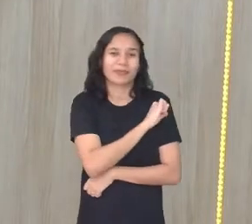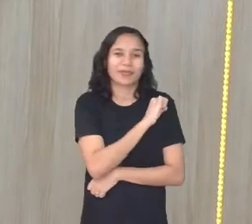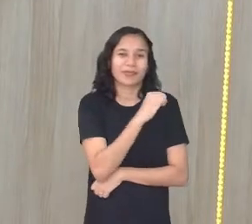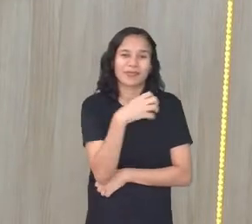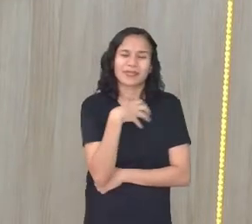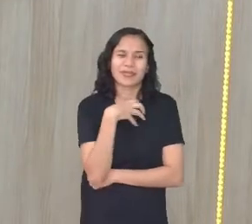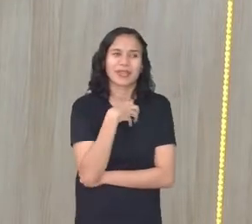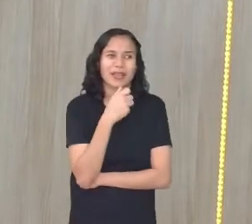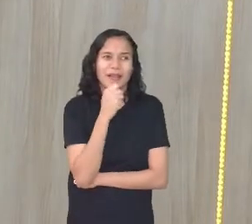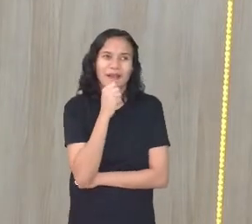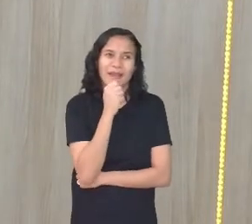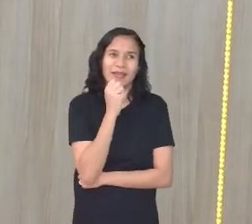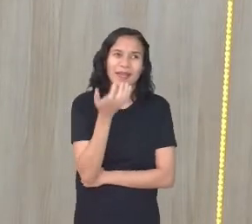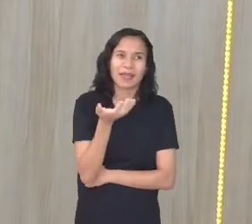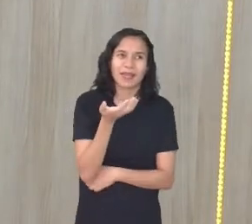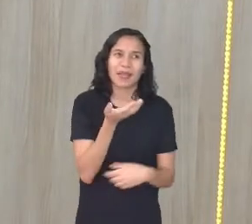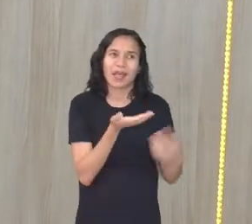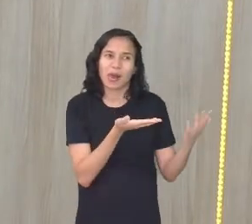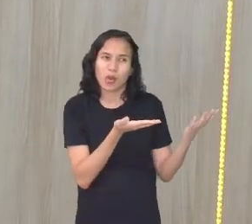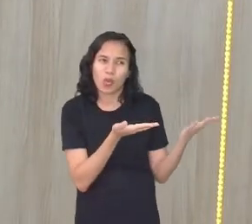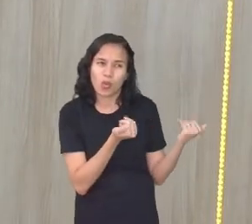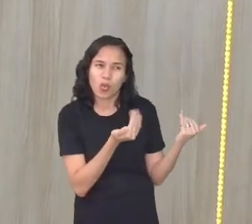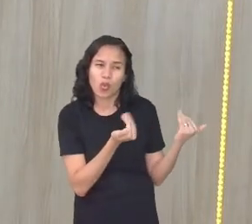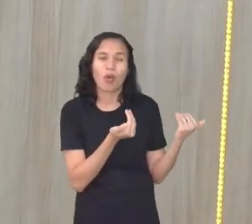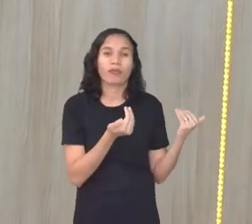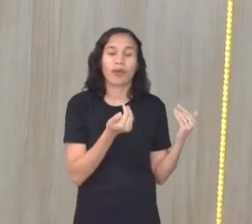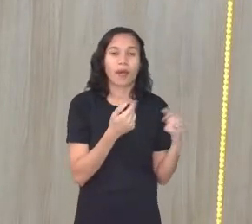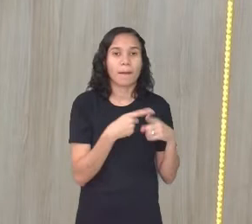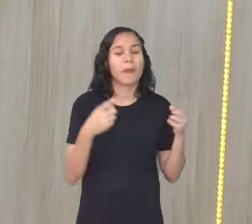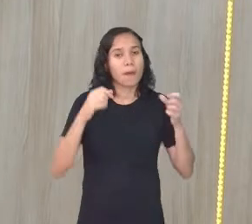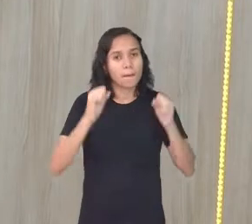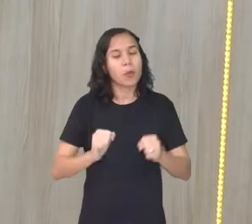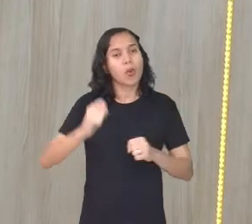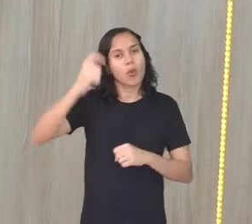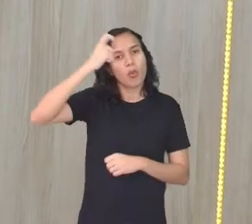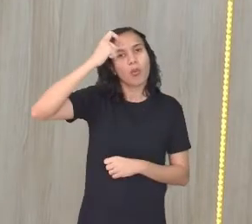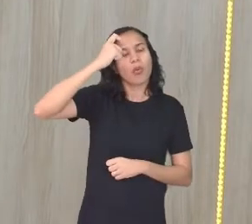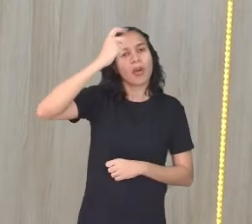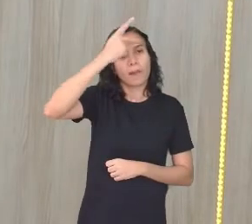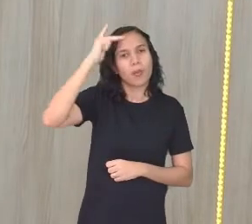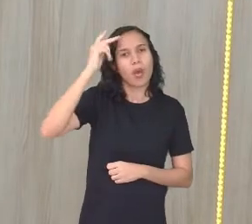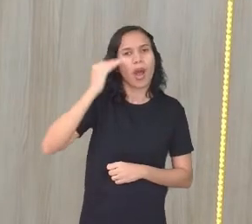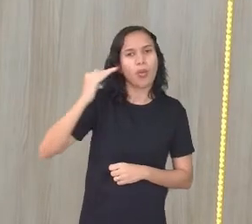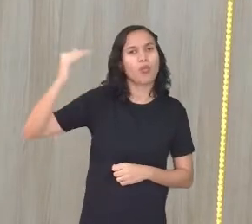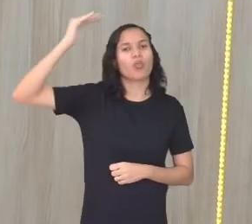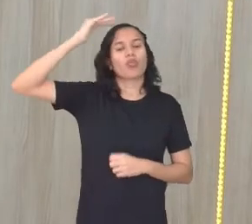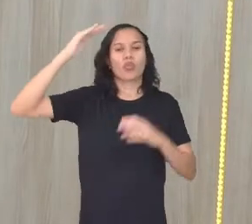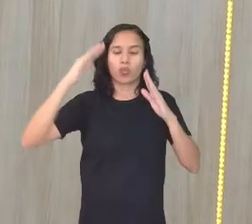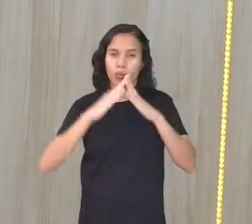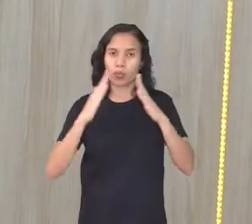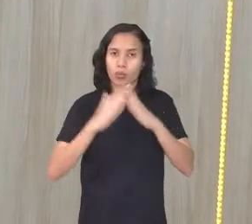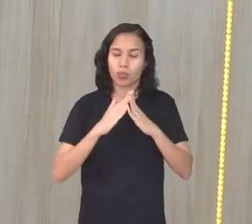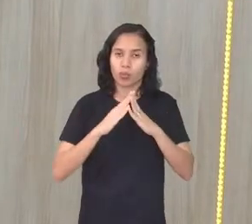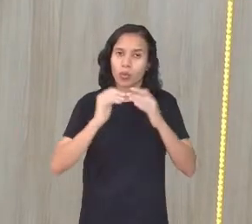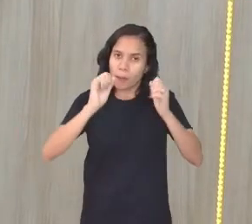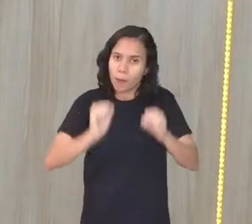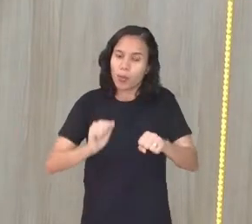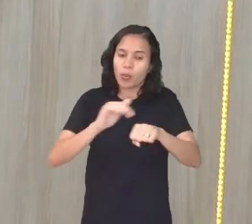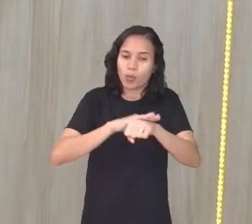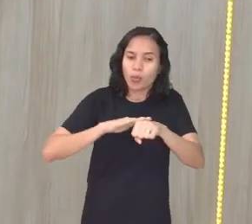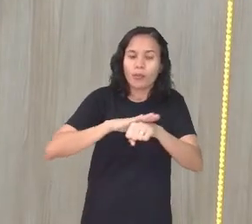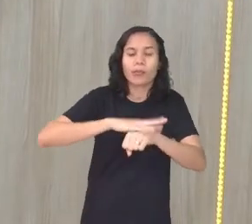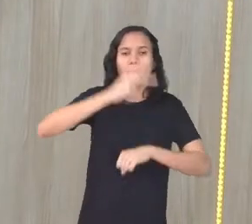Ainda aí é menor idade, né? Mas você pode conscientizar os adultos da sua casa. Você pode conversar com